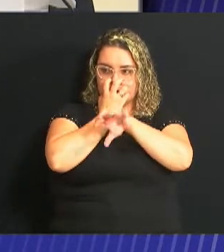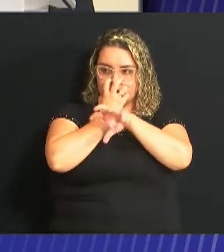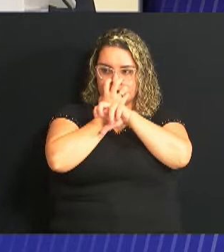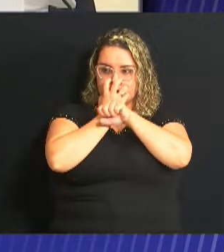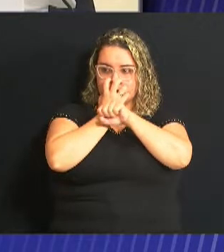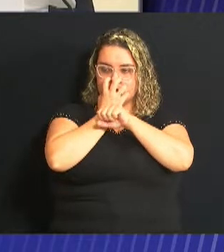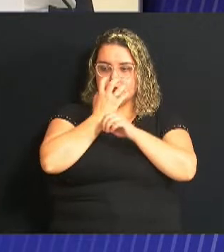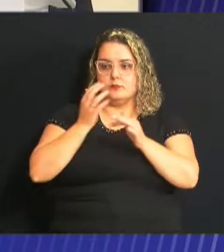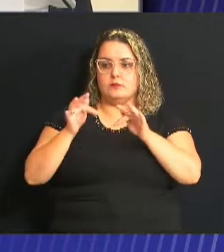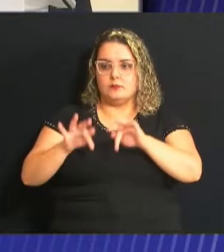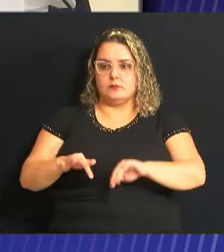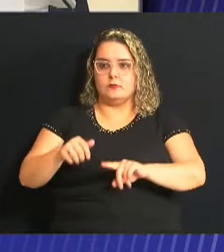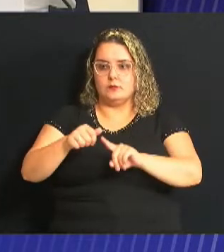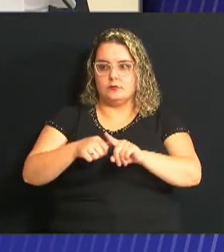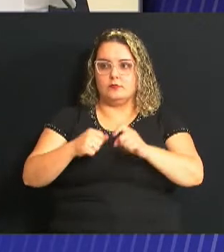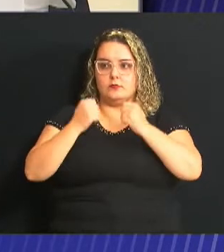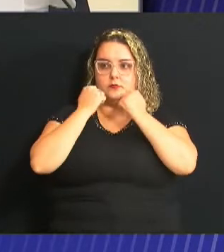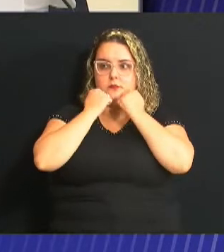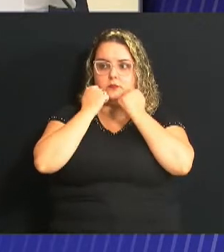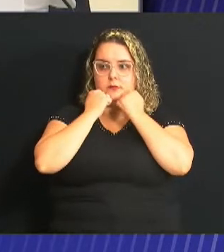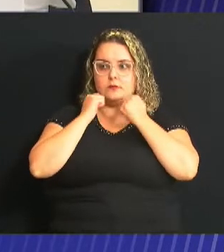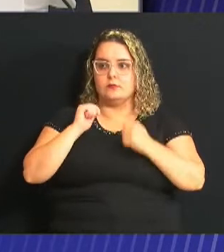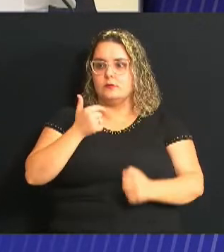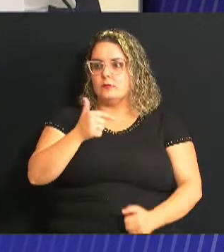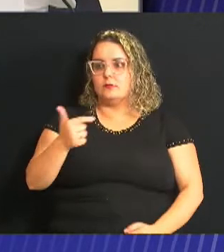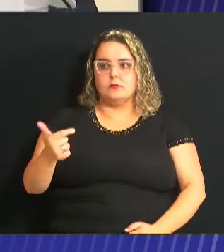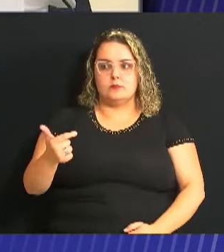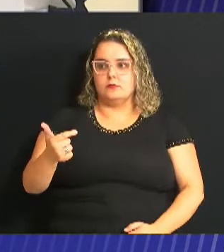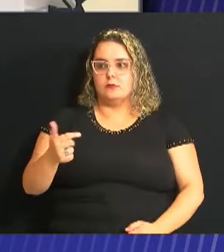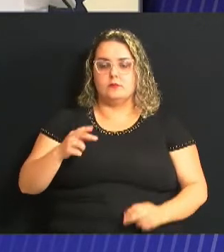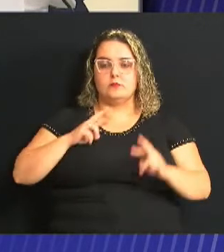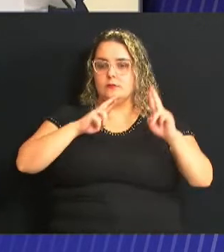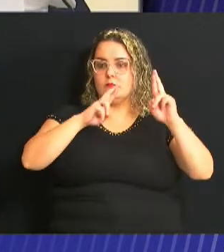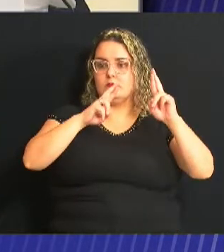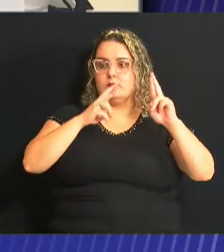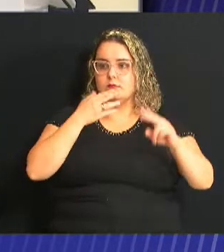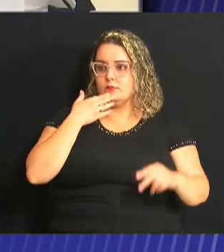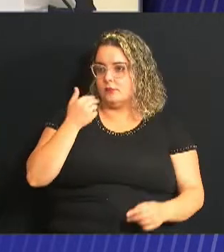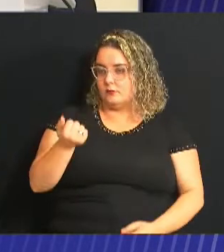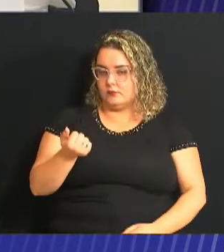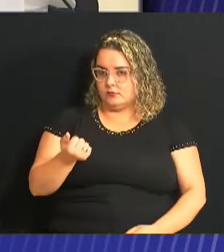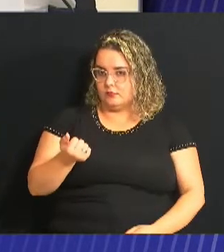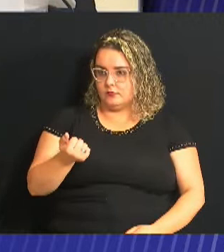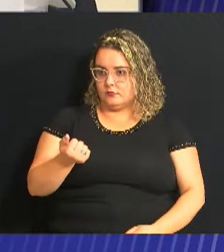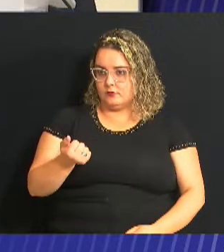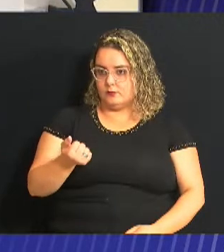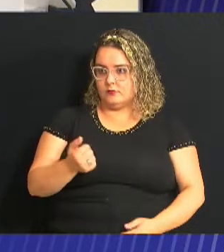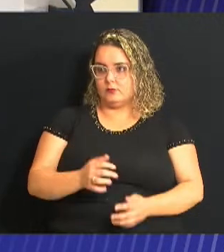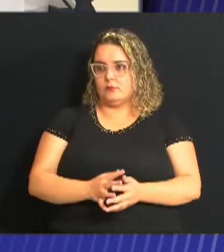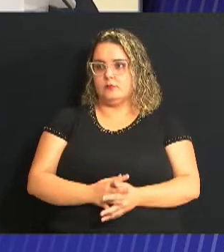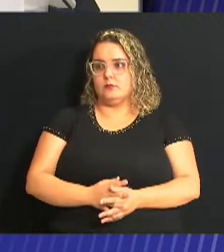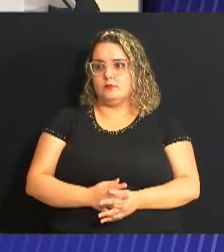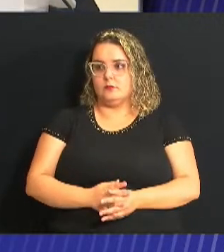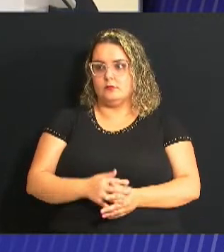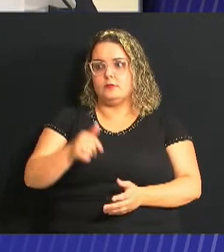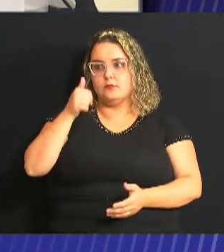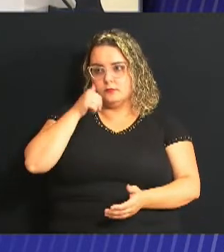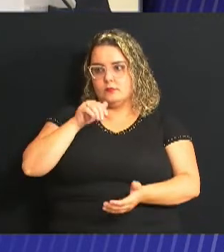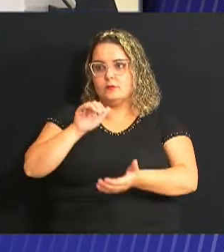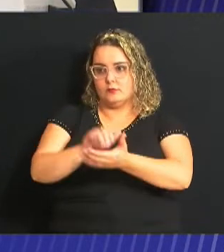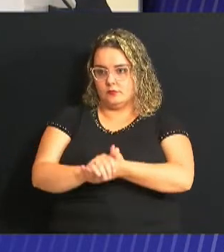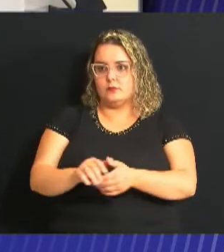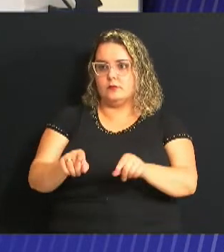de julho, eu não tinha mais perspectiva de melhora. A minha esposa está aqui, ela é